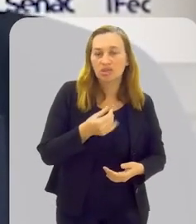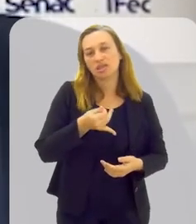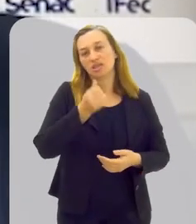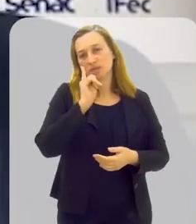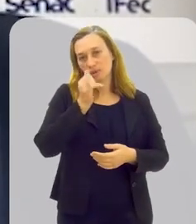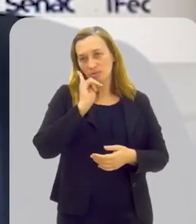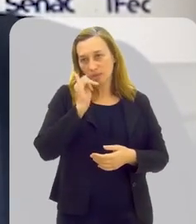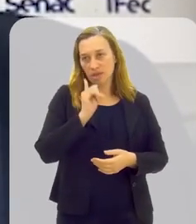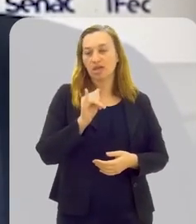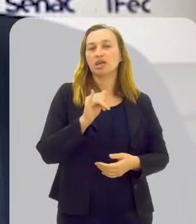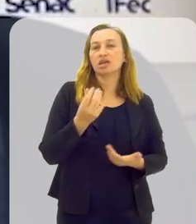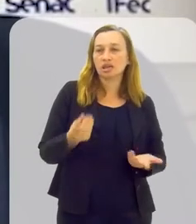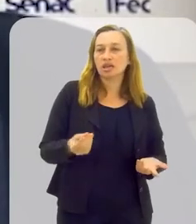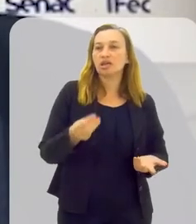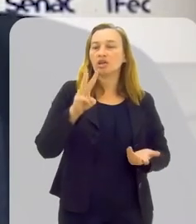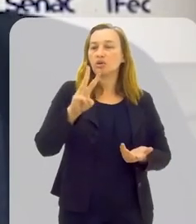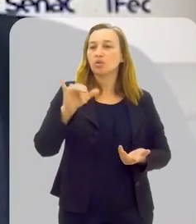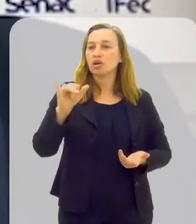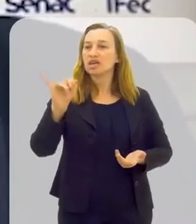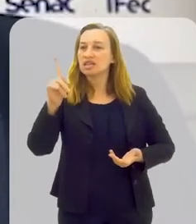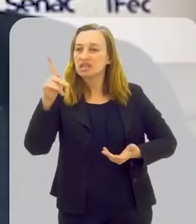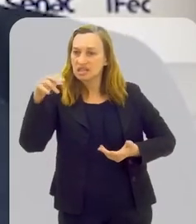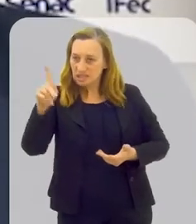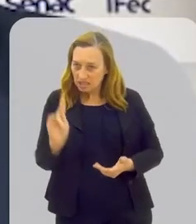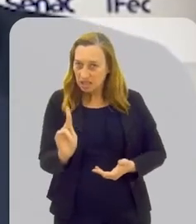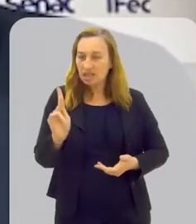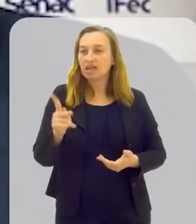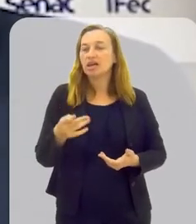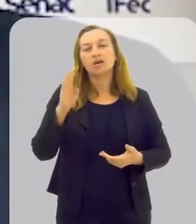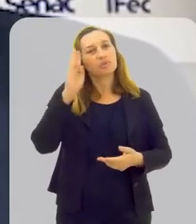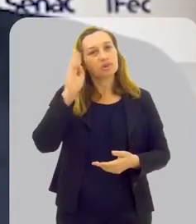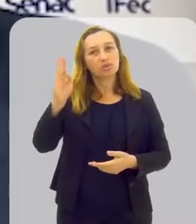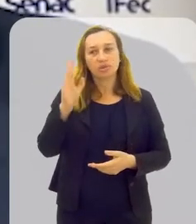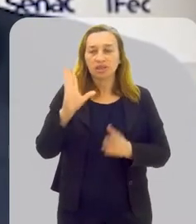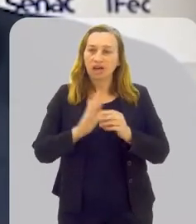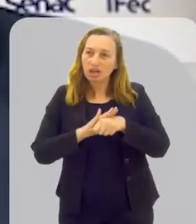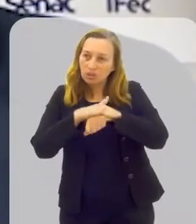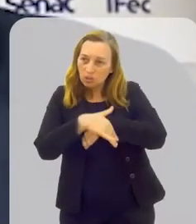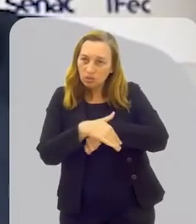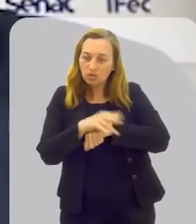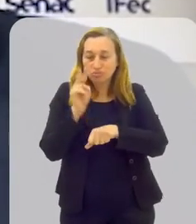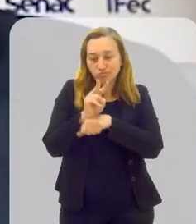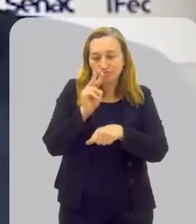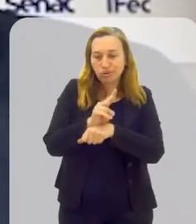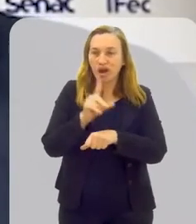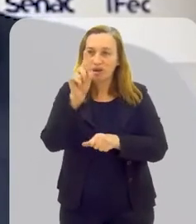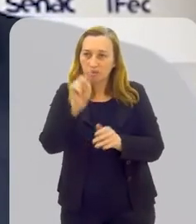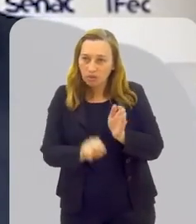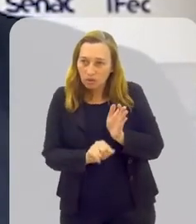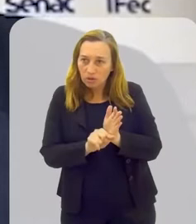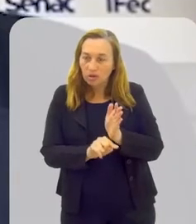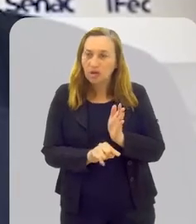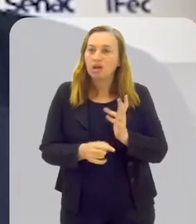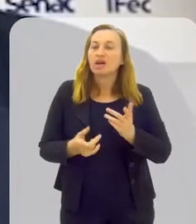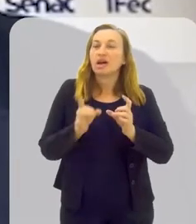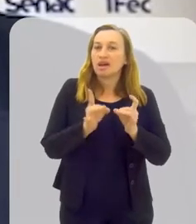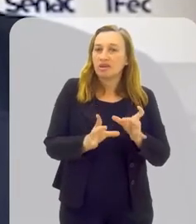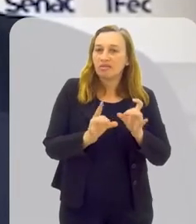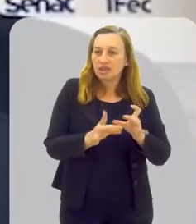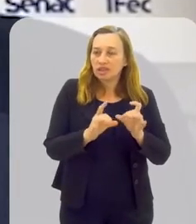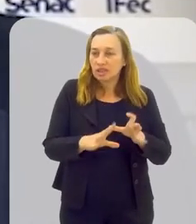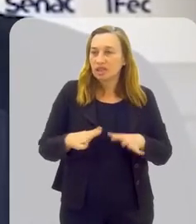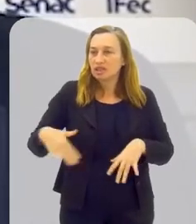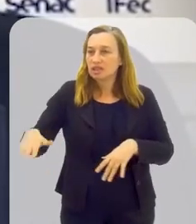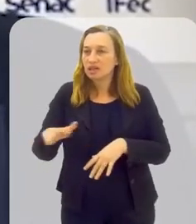em cada cinco garrafas de Whisky uma é falsificada principalmente na noite onde a vigilância é menor e aí porque essa garrafa é vendida